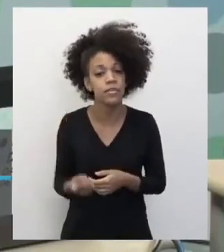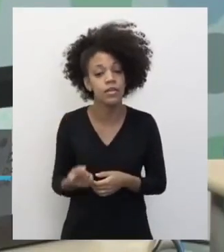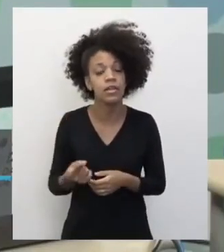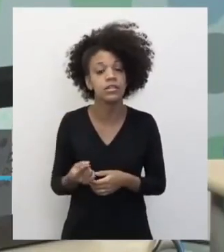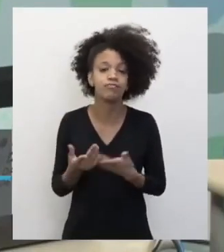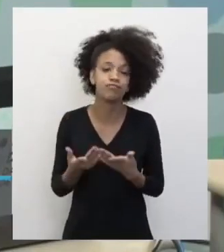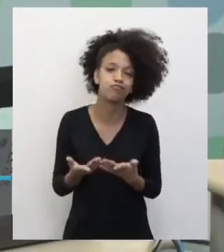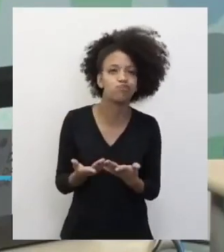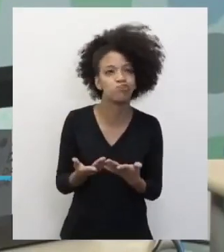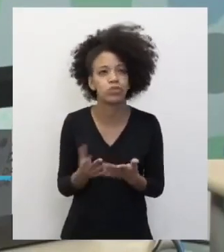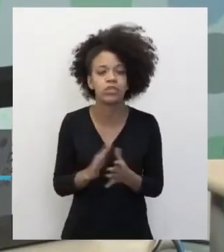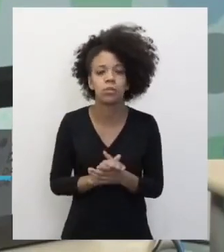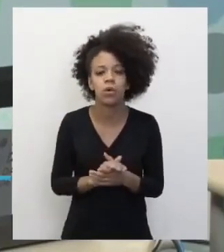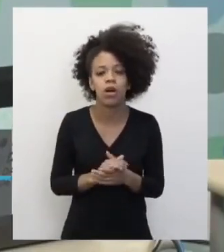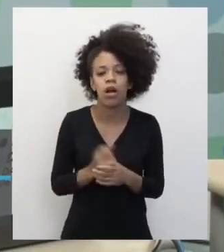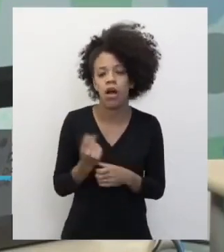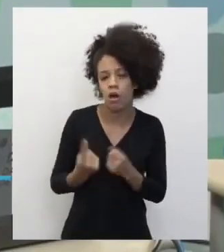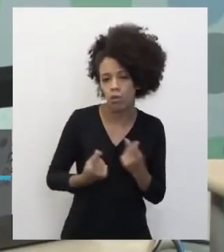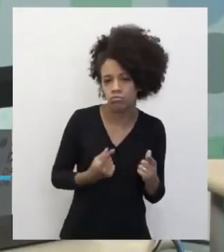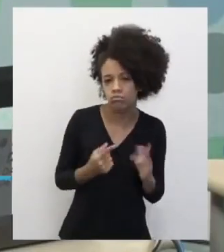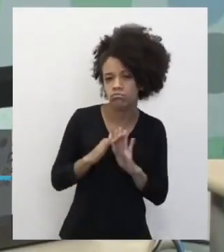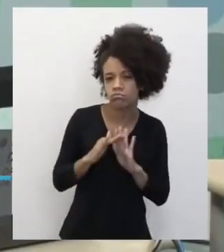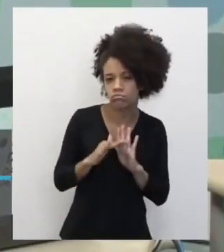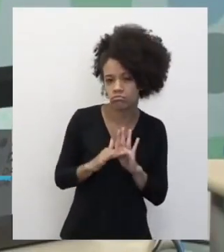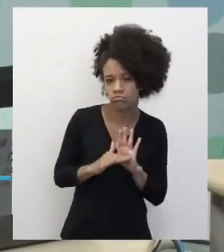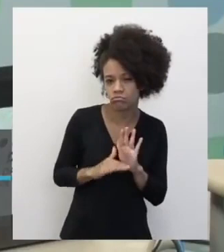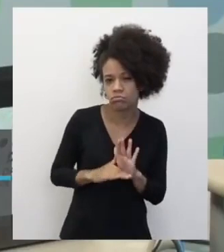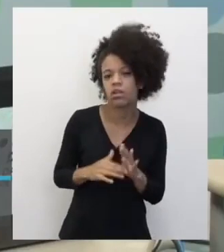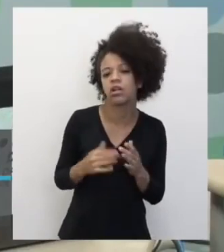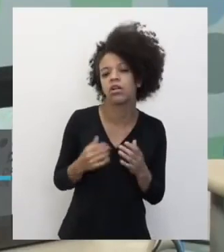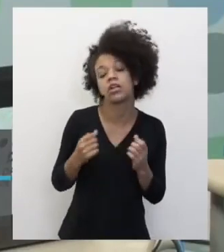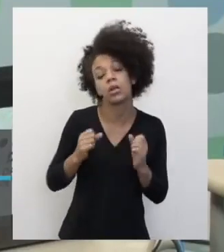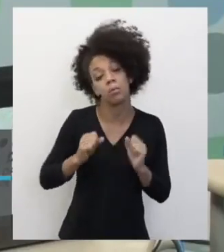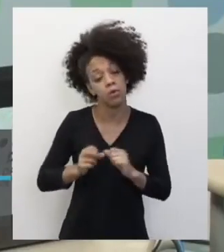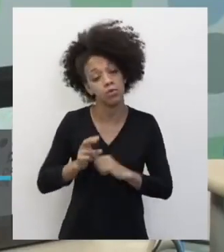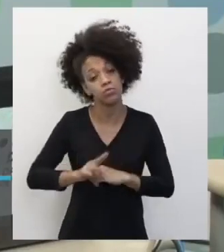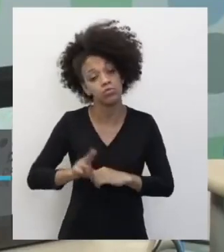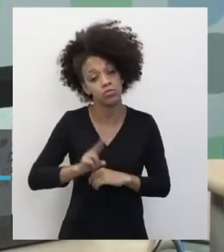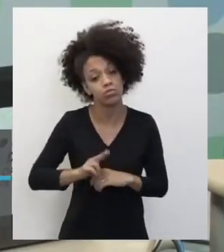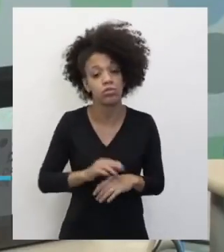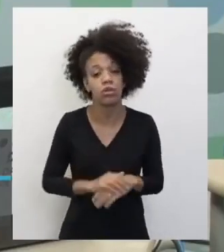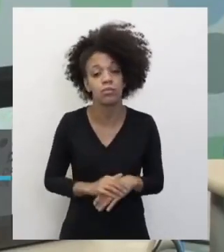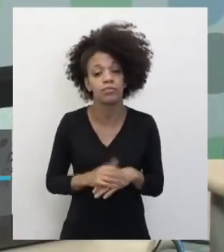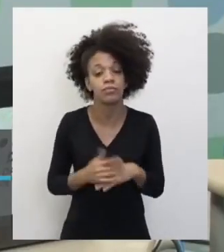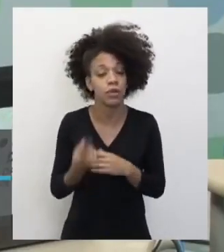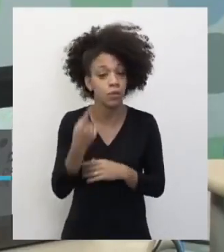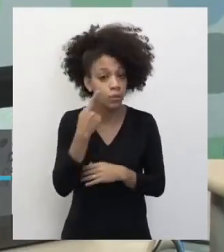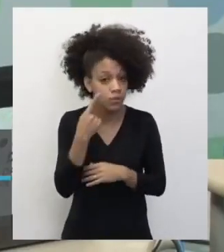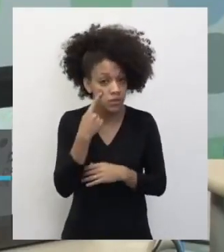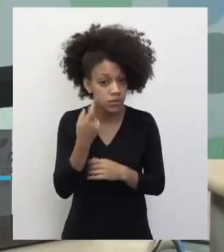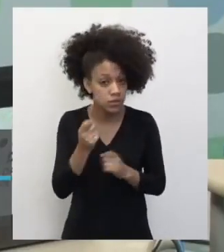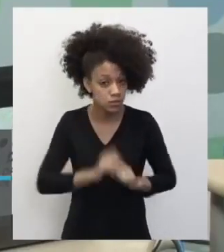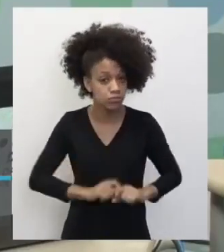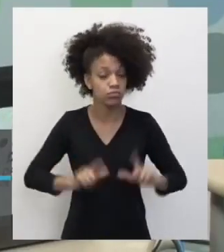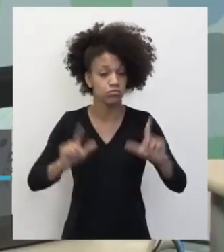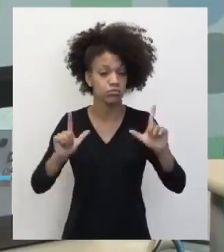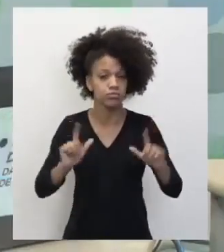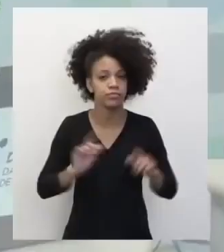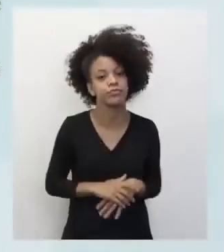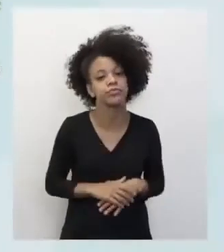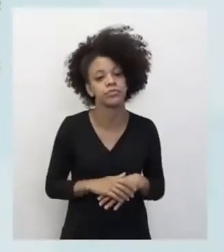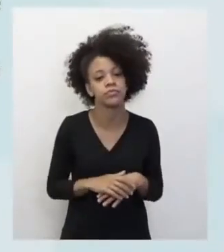tem como se fosse assim, alguns critérios que a gente pode utilizar na observação de imagem. Então,